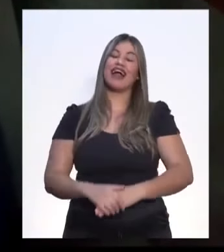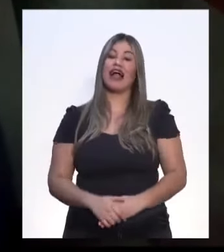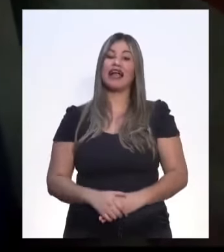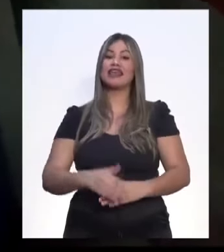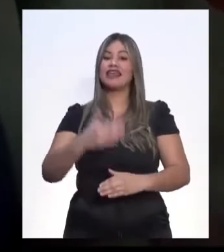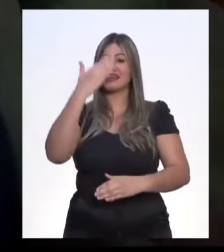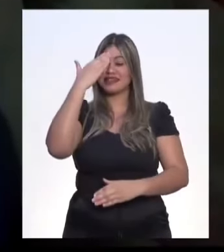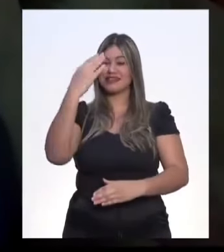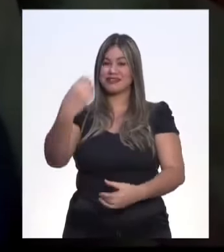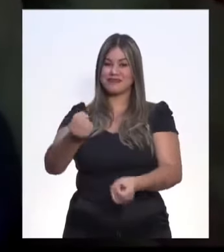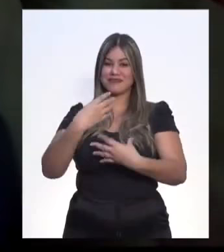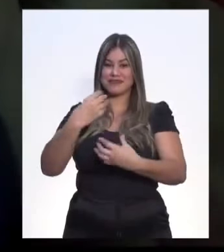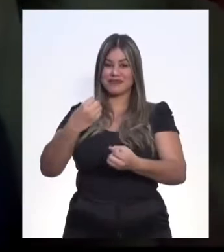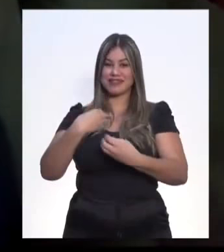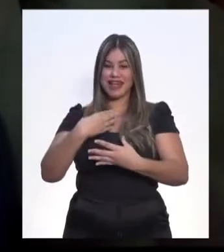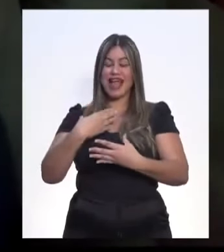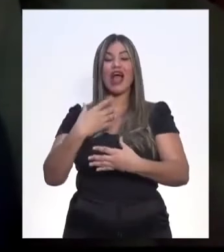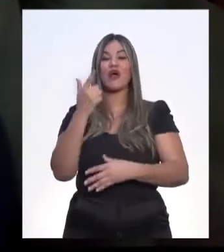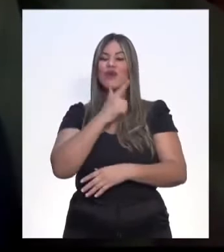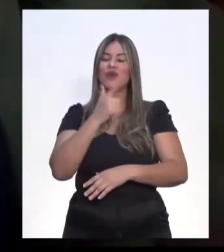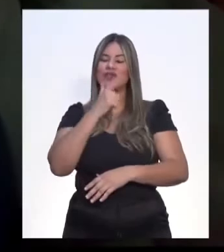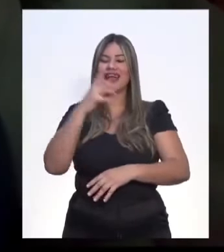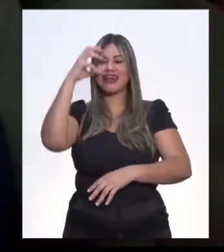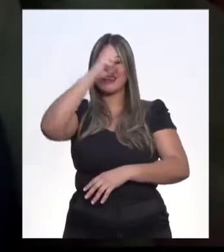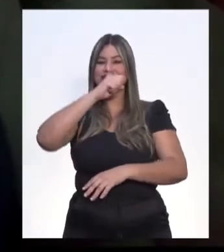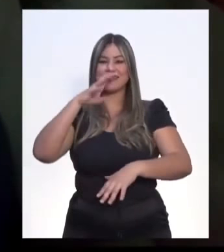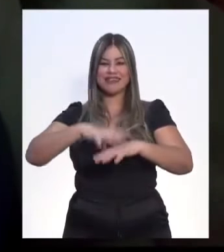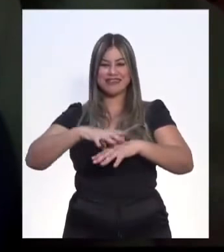ajudar a superar minhas dificuldades a matemática e